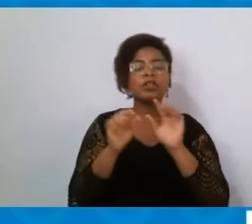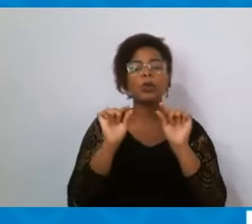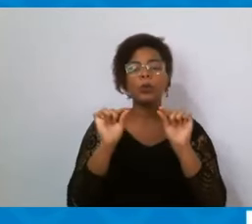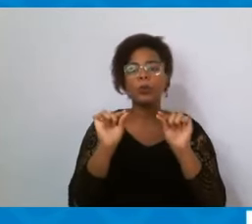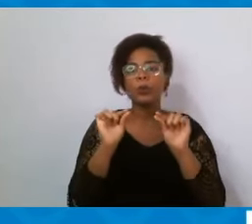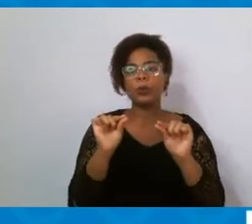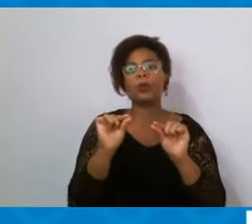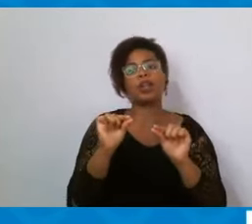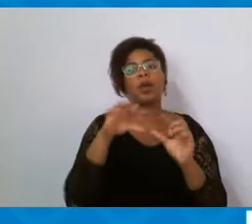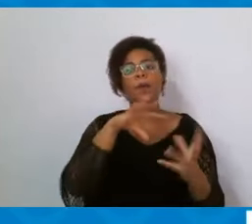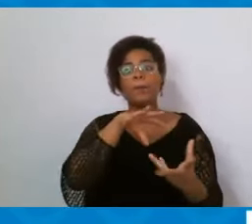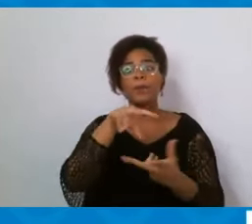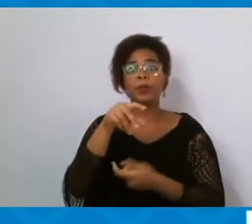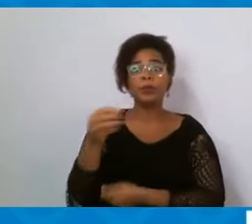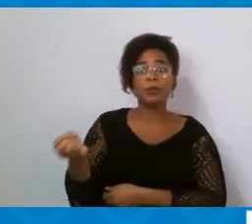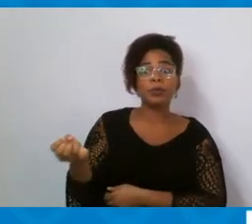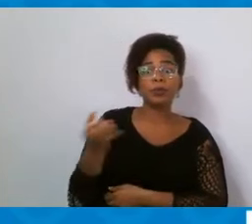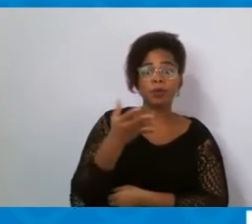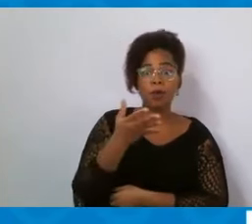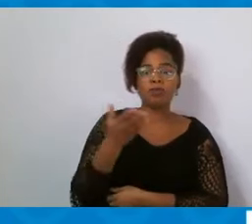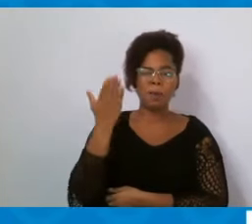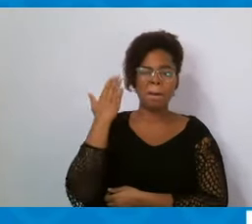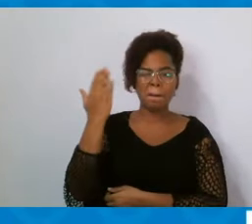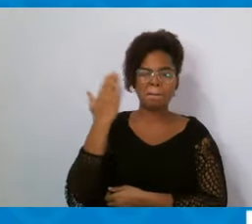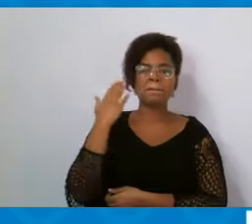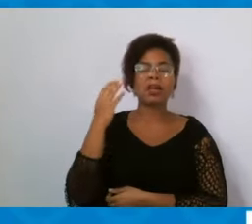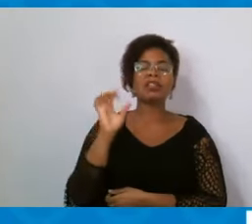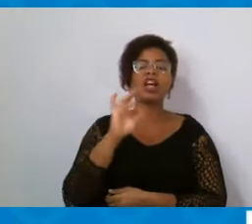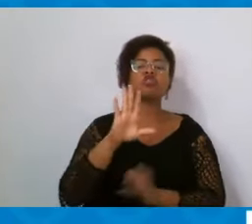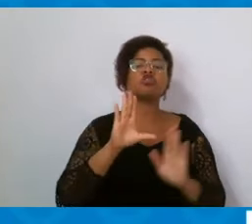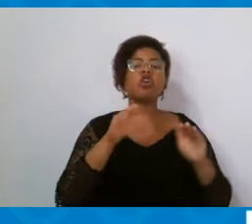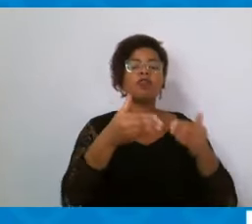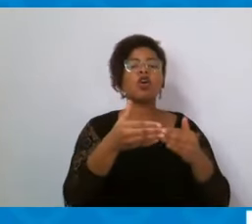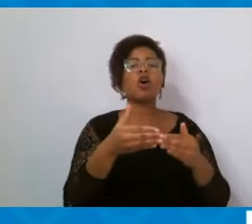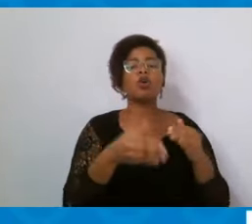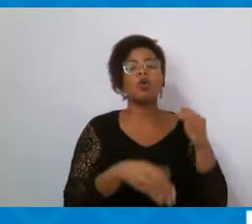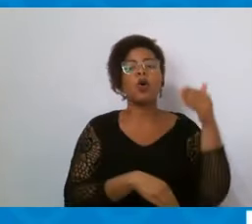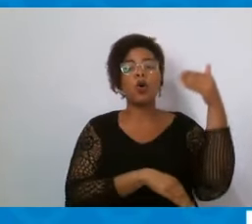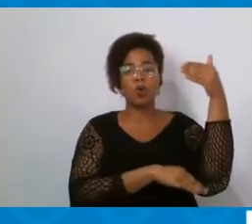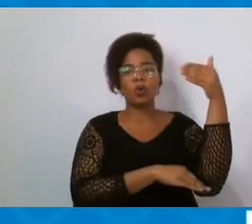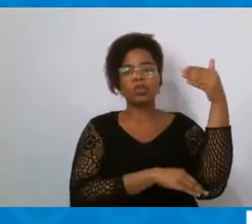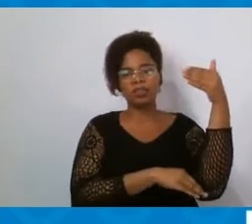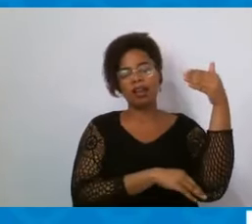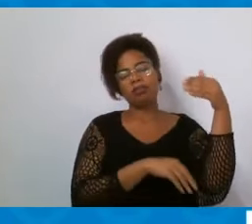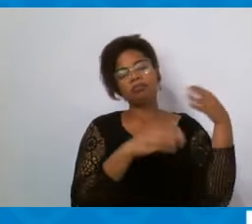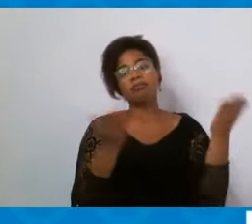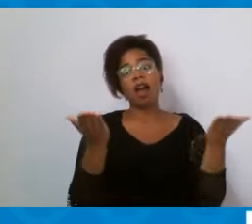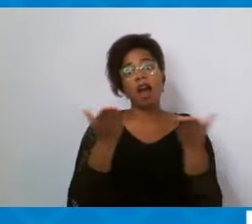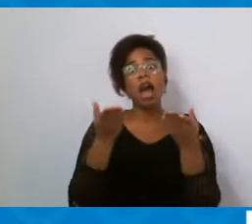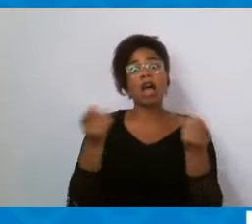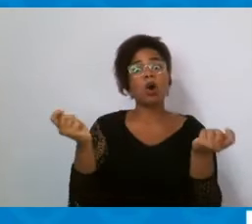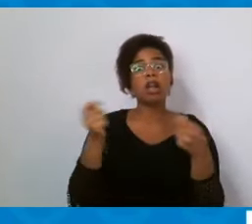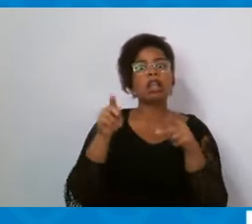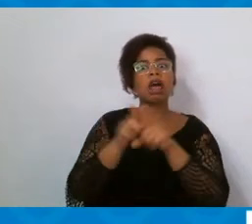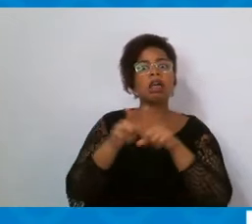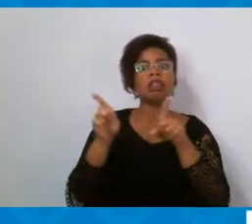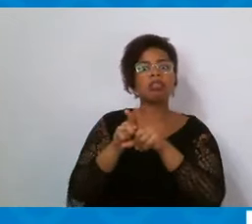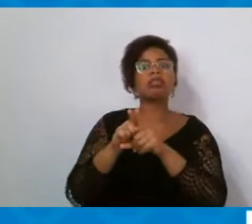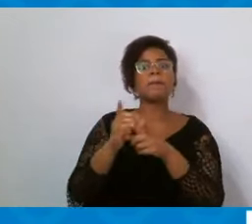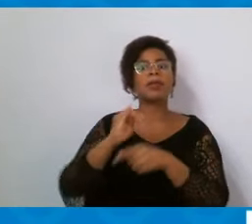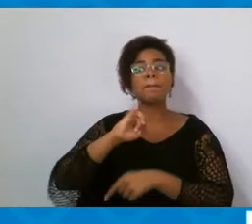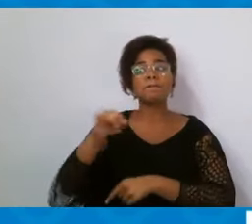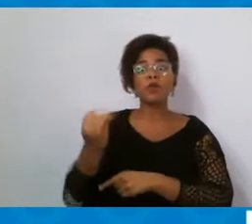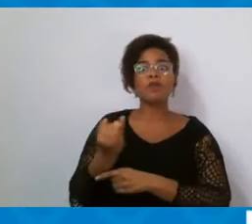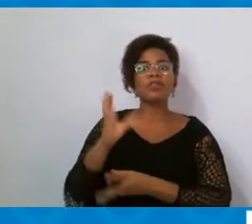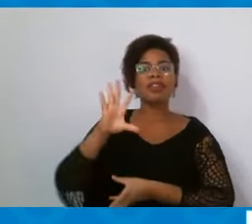esse mundo para dentro dos hotéis. E aí virou uma casa que é um hotel ao mesmo tempo. Tá certo? Que se transforma numa